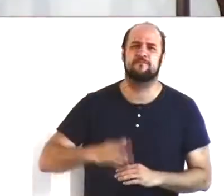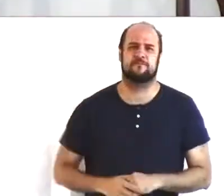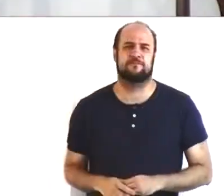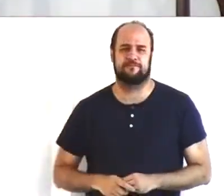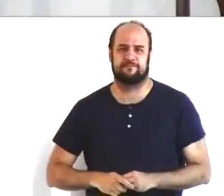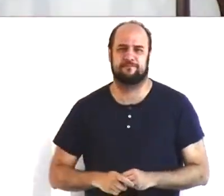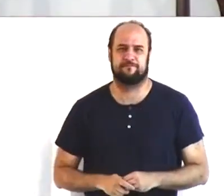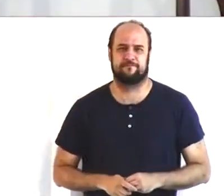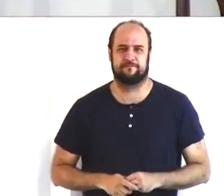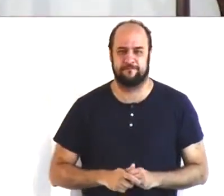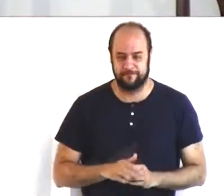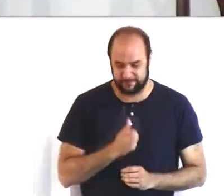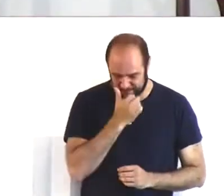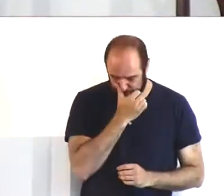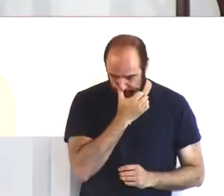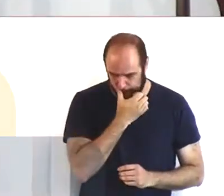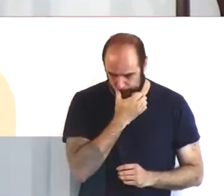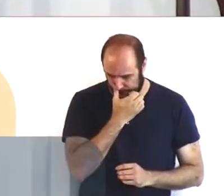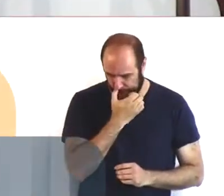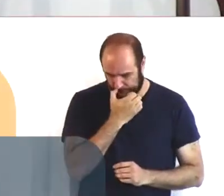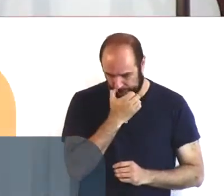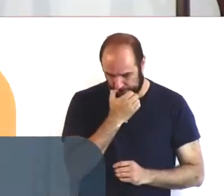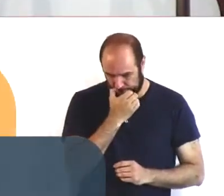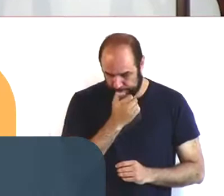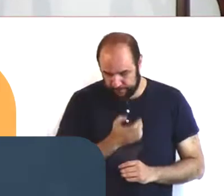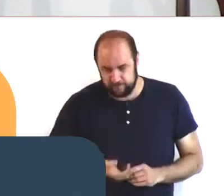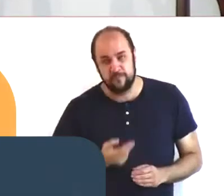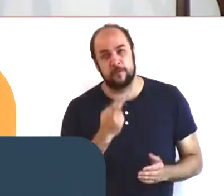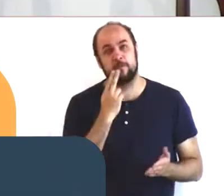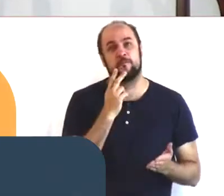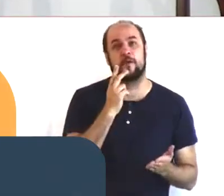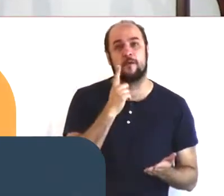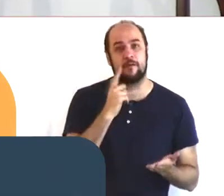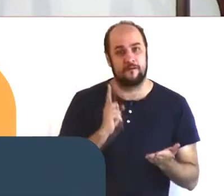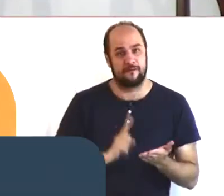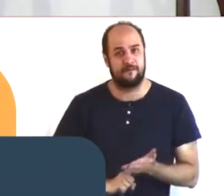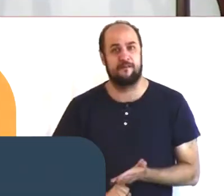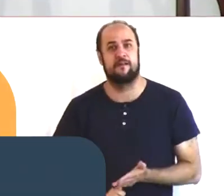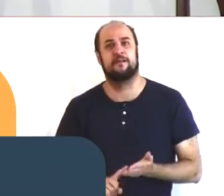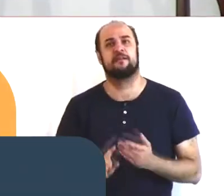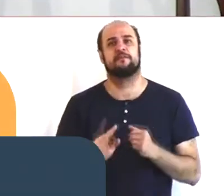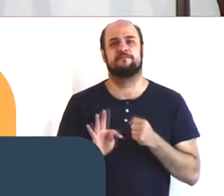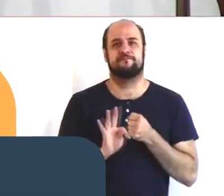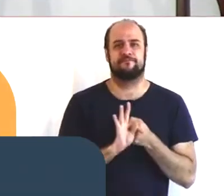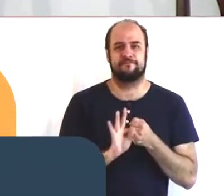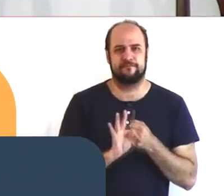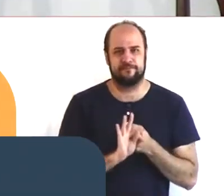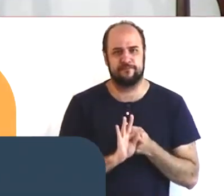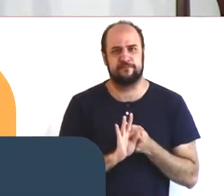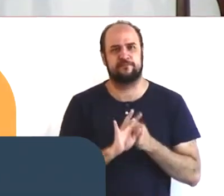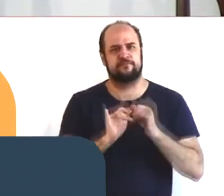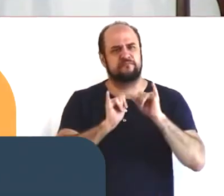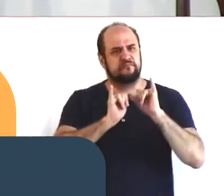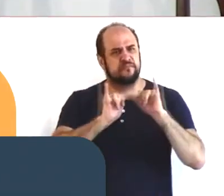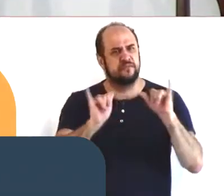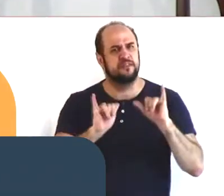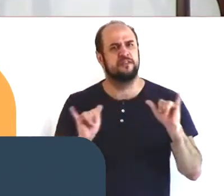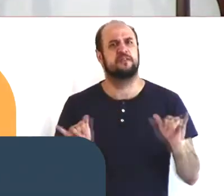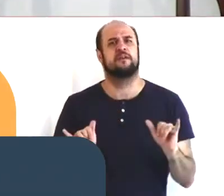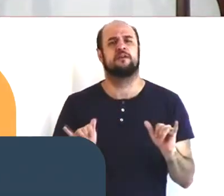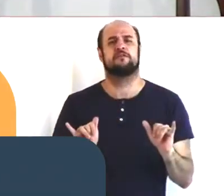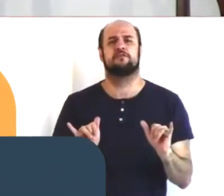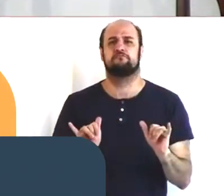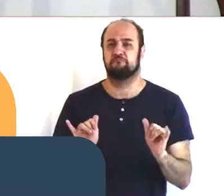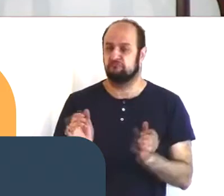Queridos irmãos e irmãs, a carta, a mensagem de Tiago, é uma mensagem muito